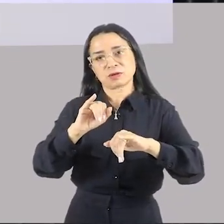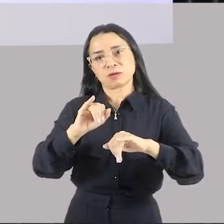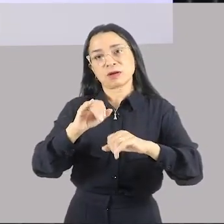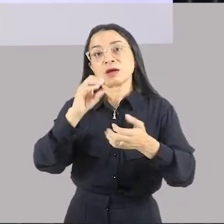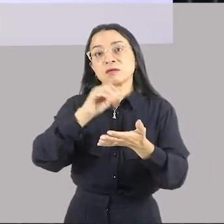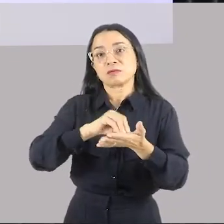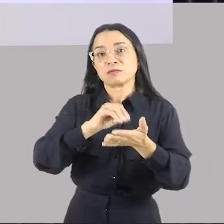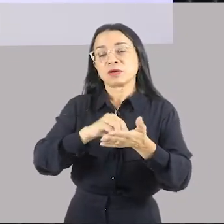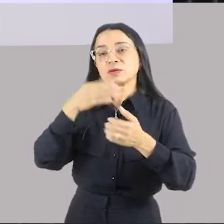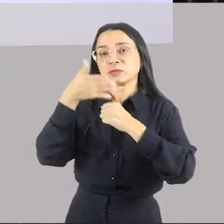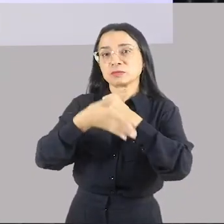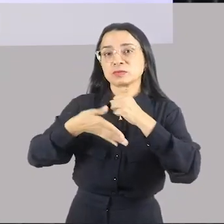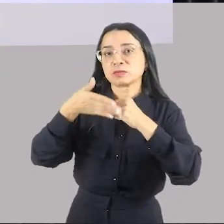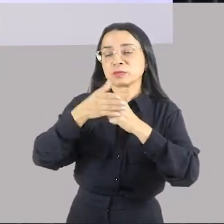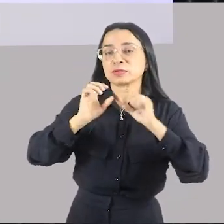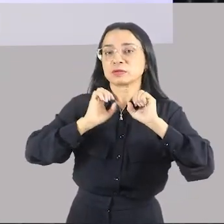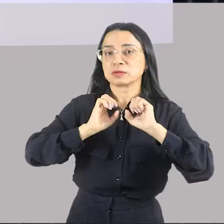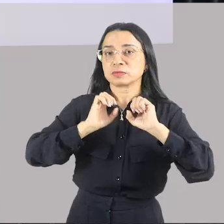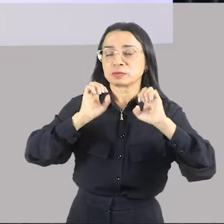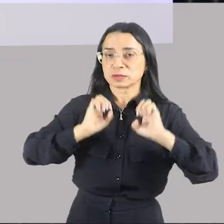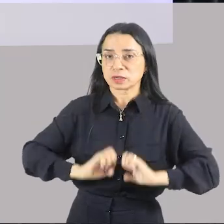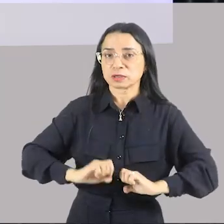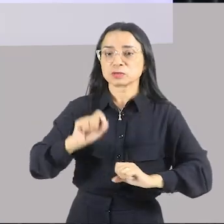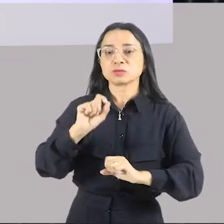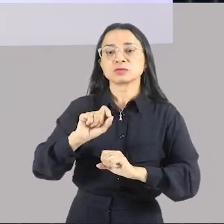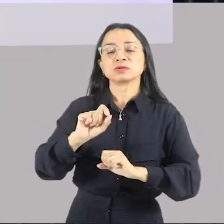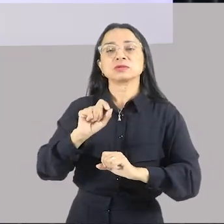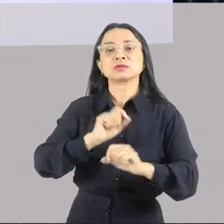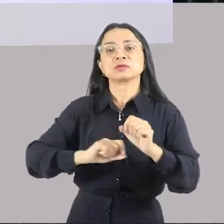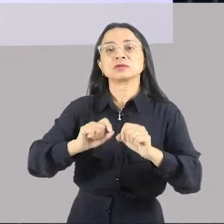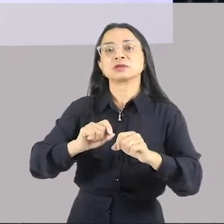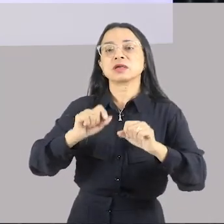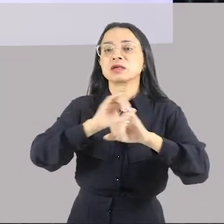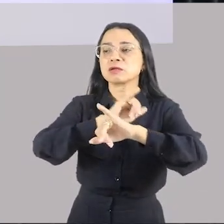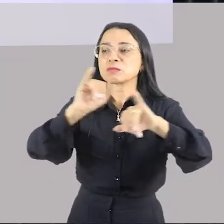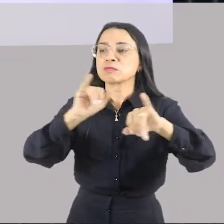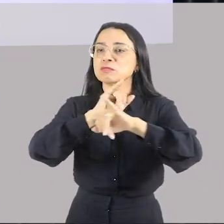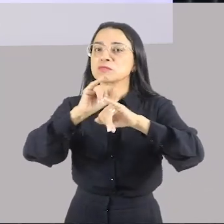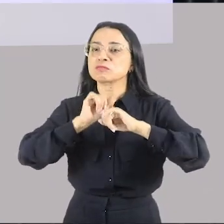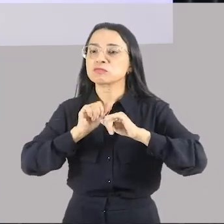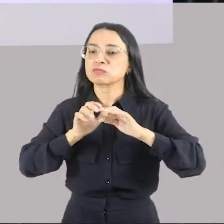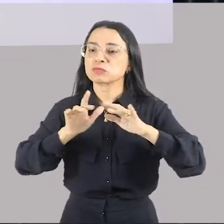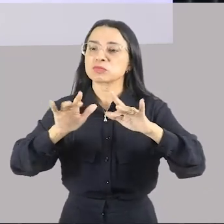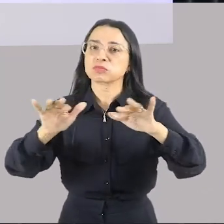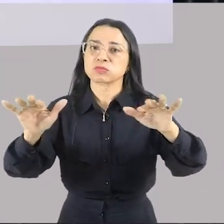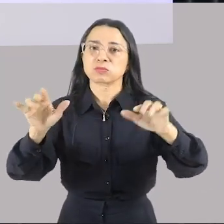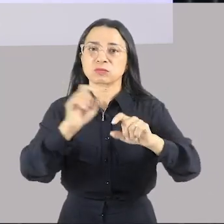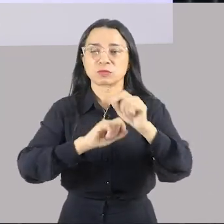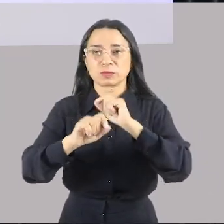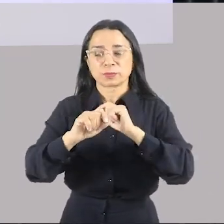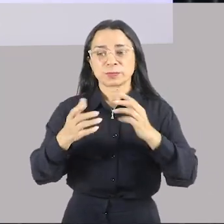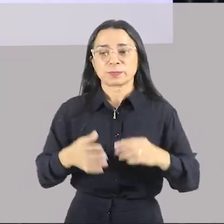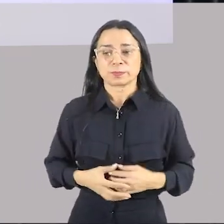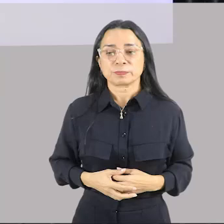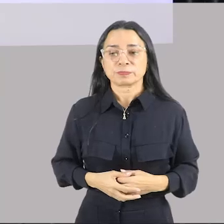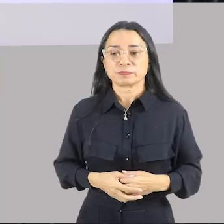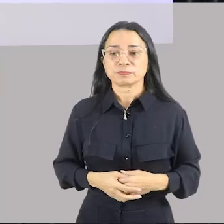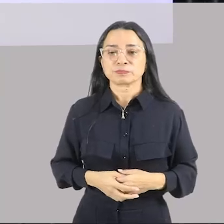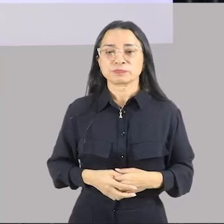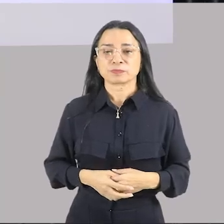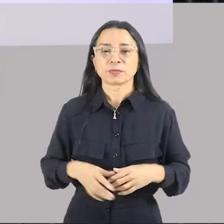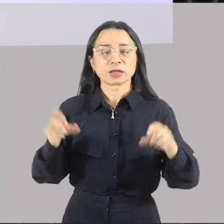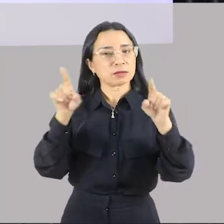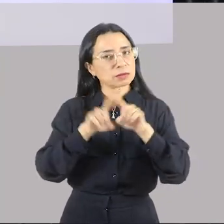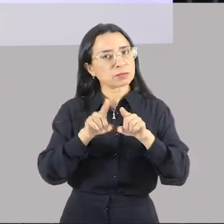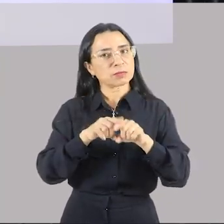de quem espalha, do canal de comunicação que se propõe a espalhar notícias que são inverídicas, que são falsas. E cria-se também